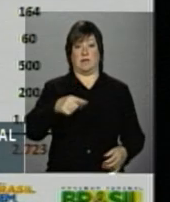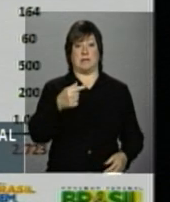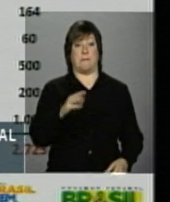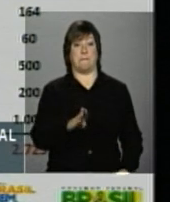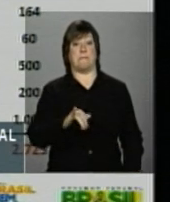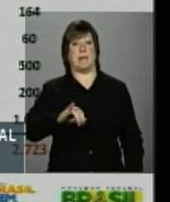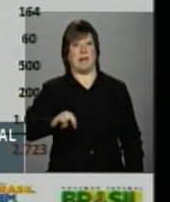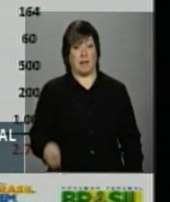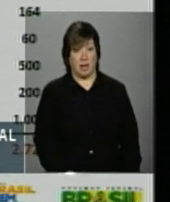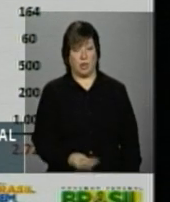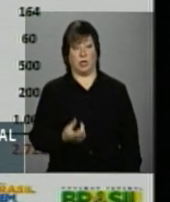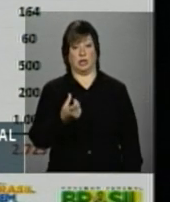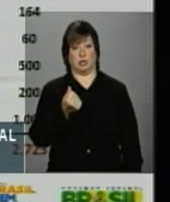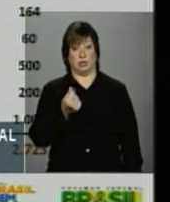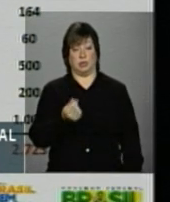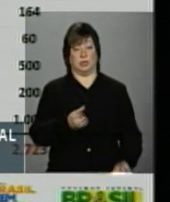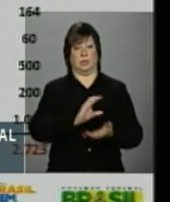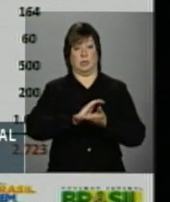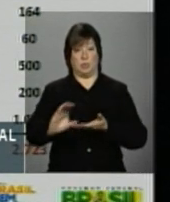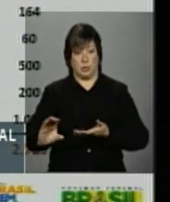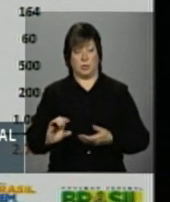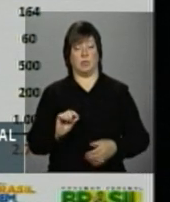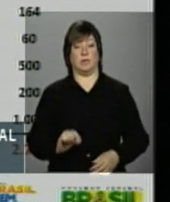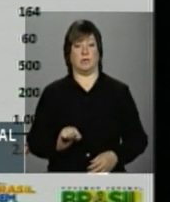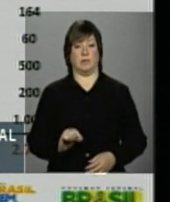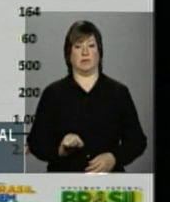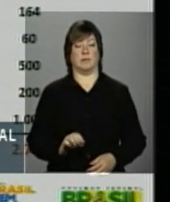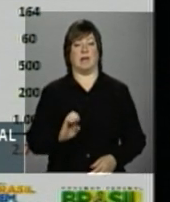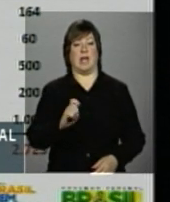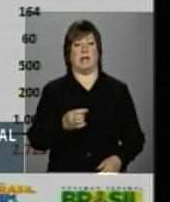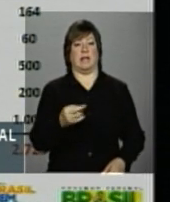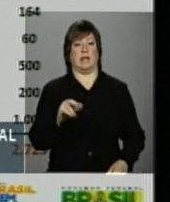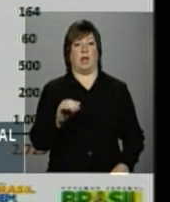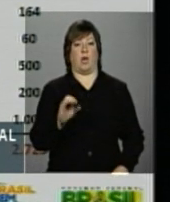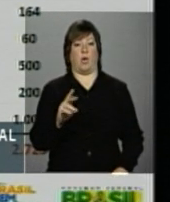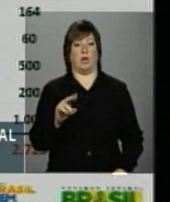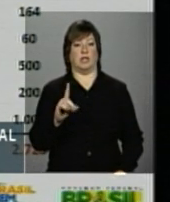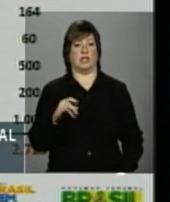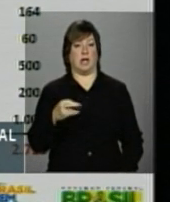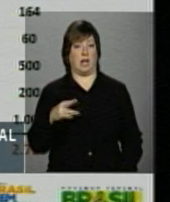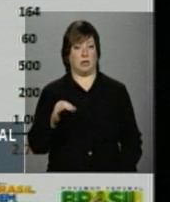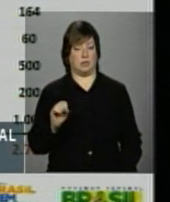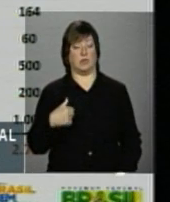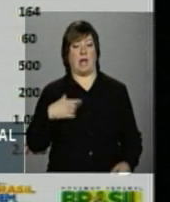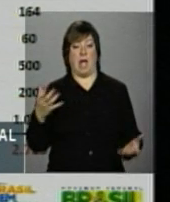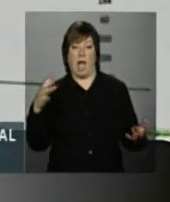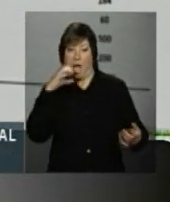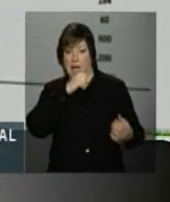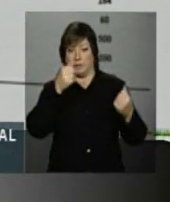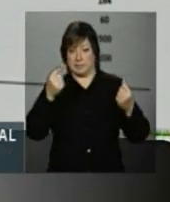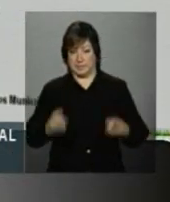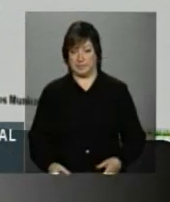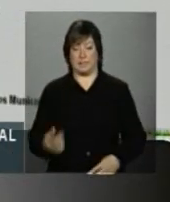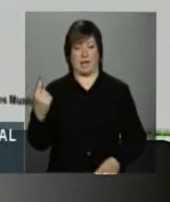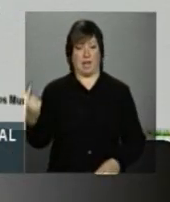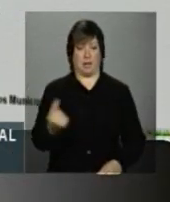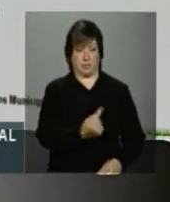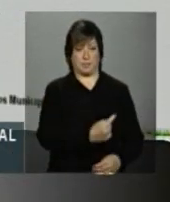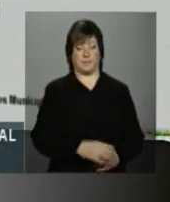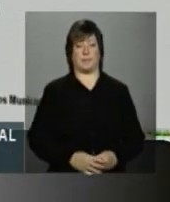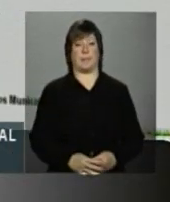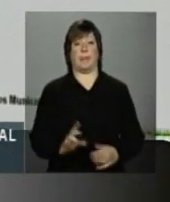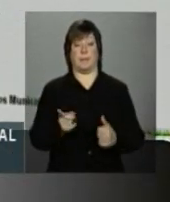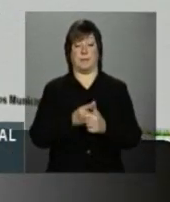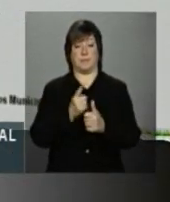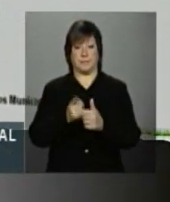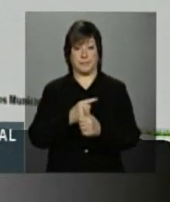bilhões de recursos extraordinários né Eh eu vou passar rapidamente sobre cada um deles então